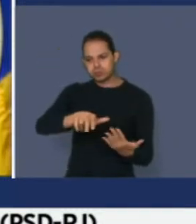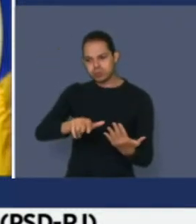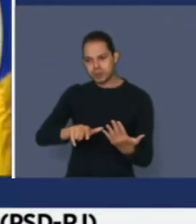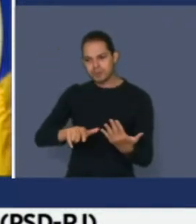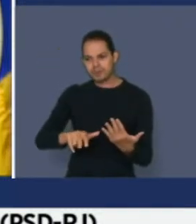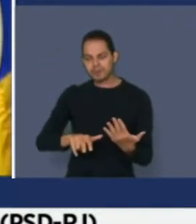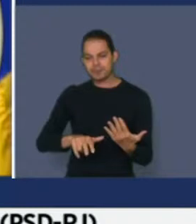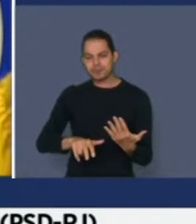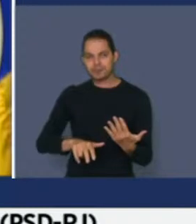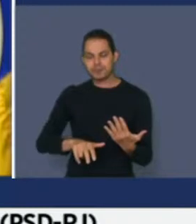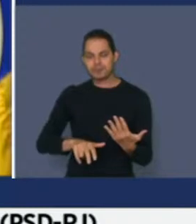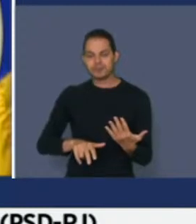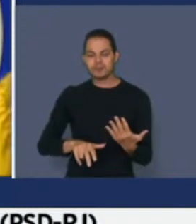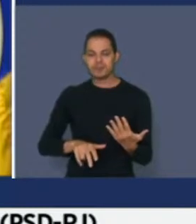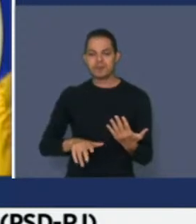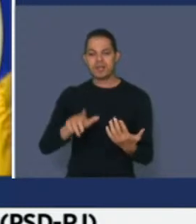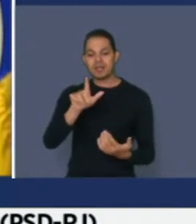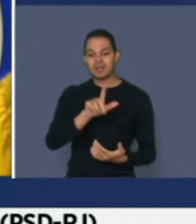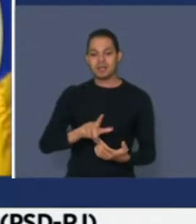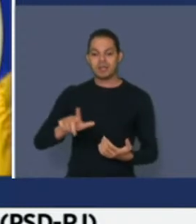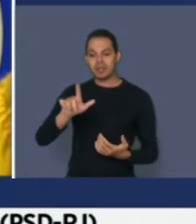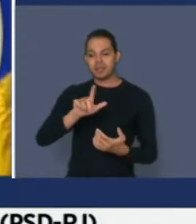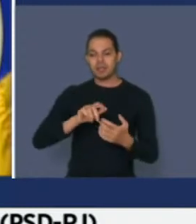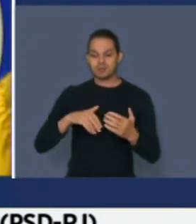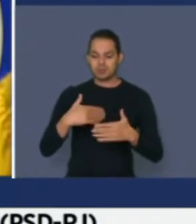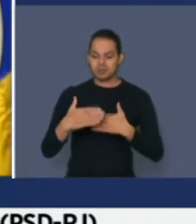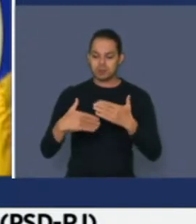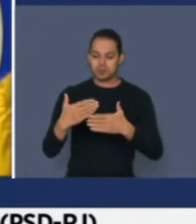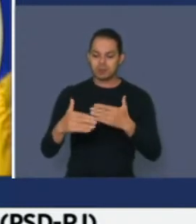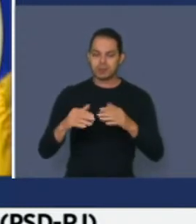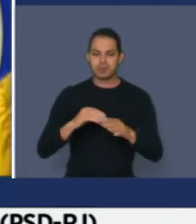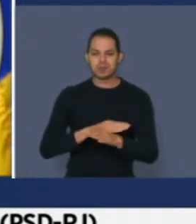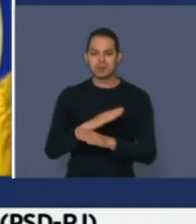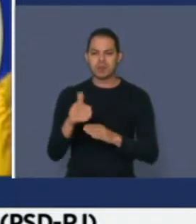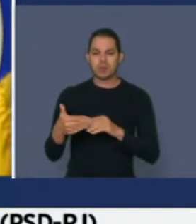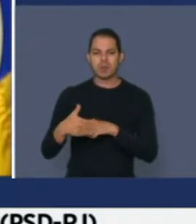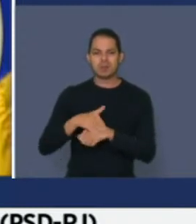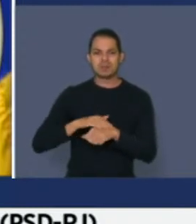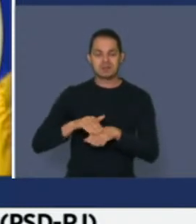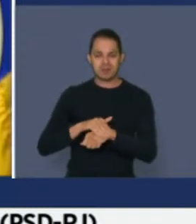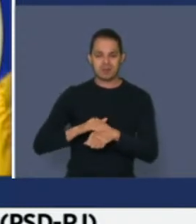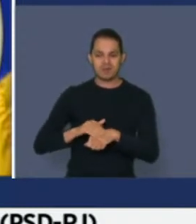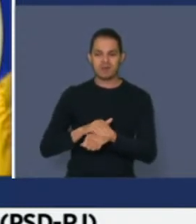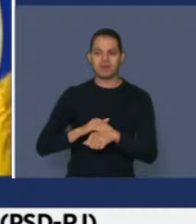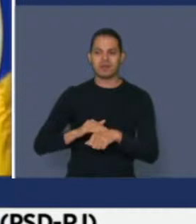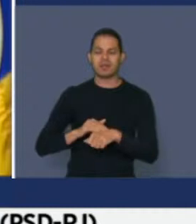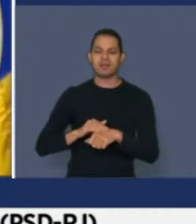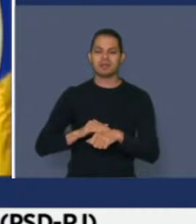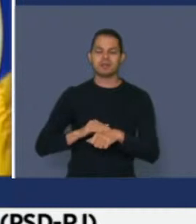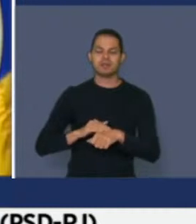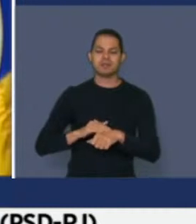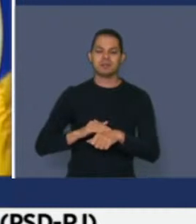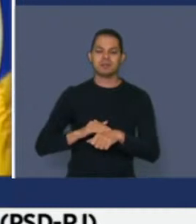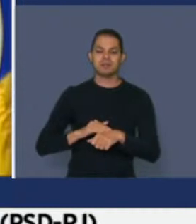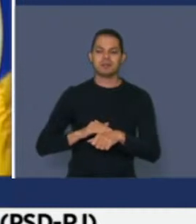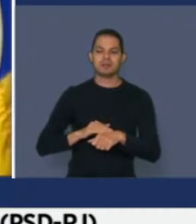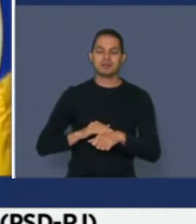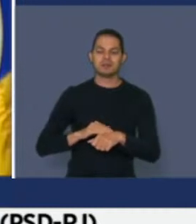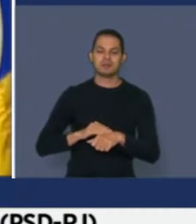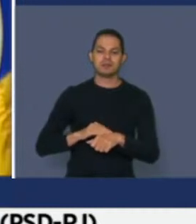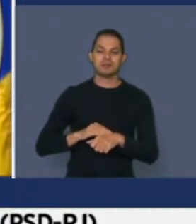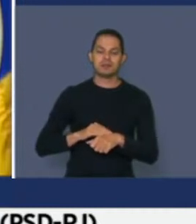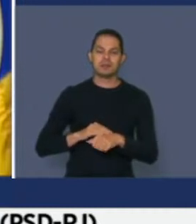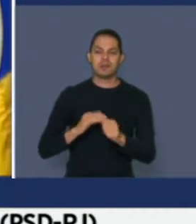em desencadeamento lógico de todas as conversas, de todas as quebras